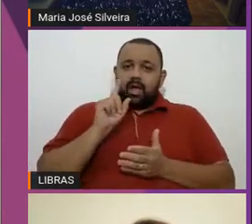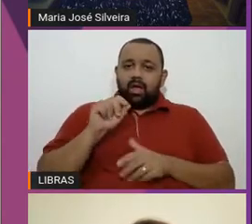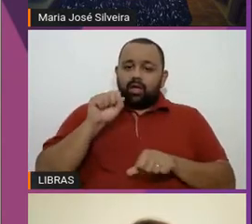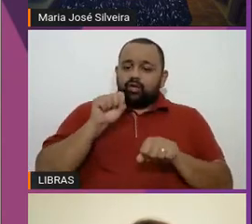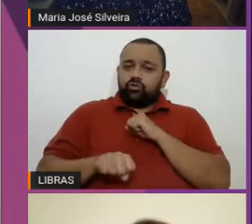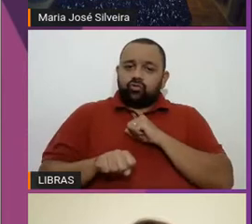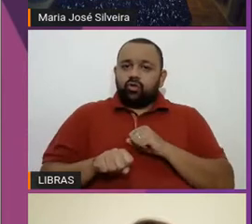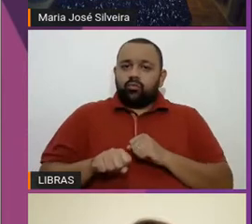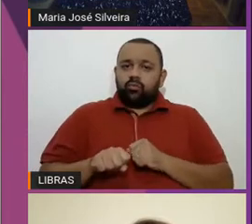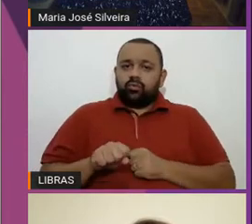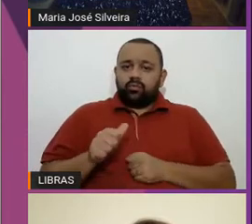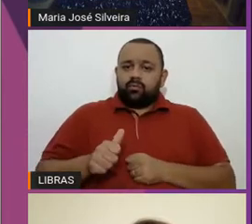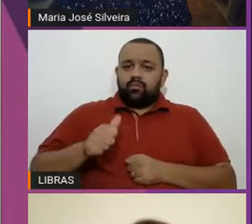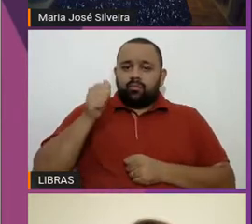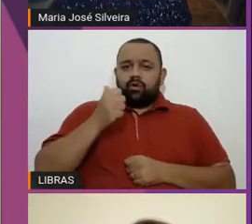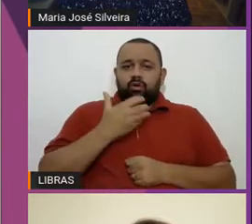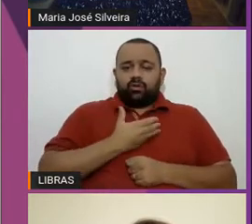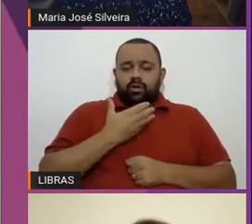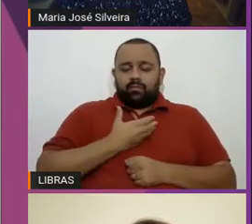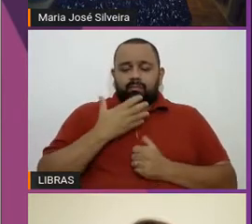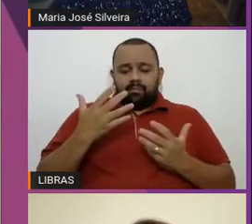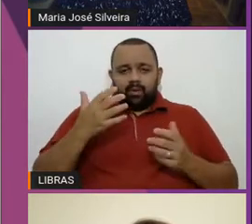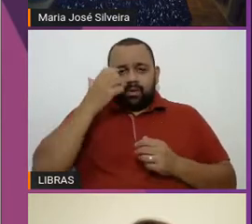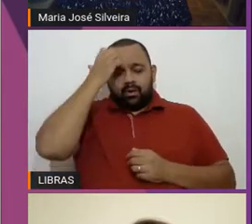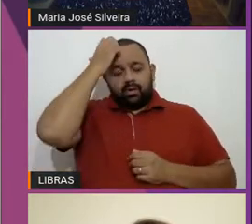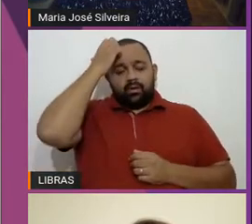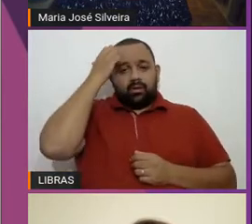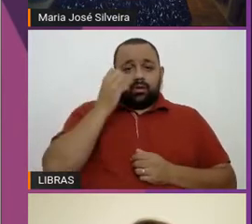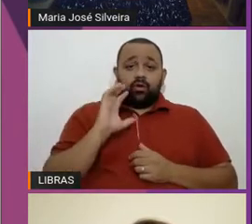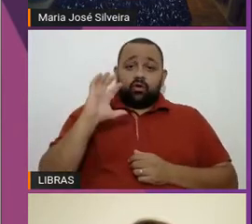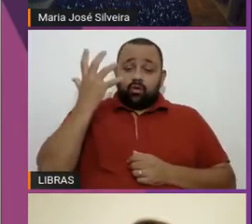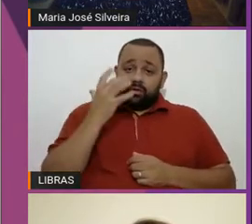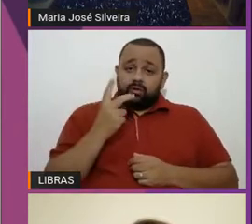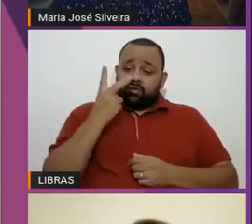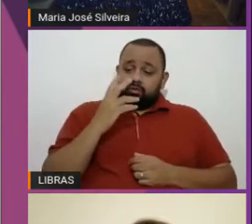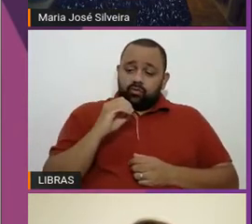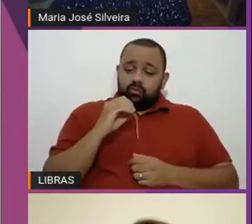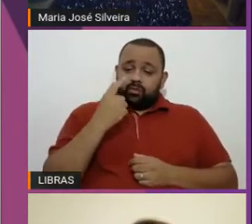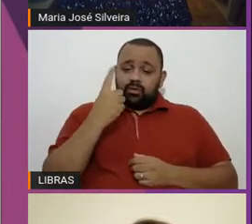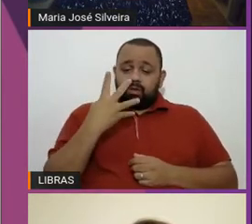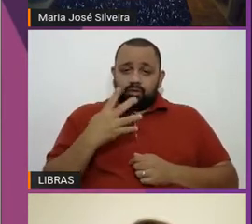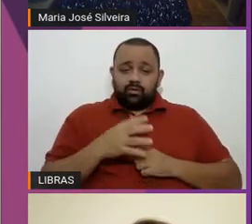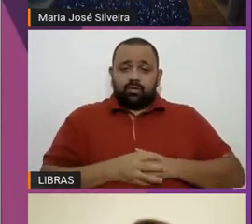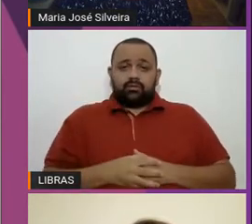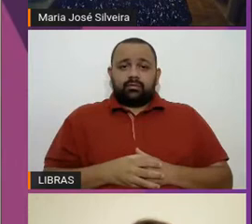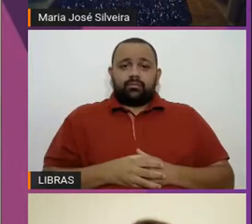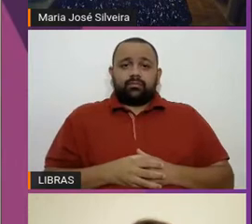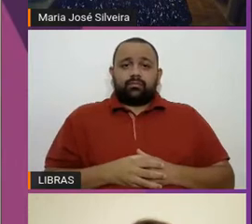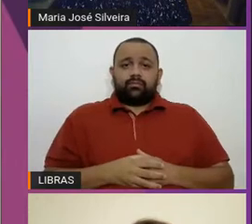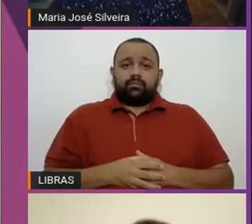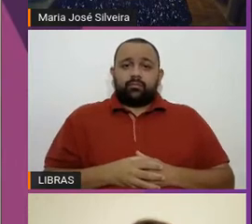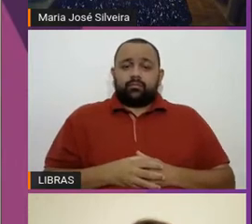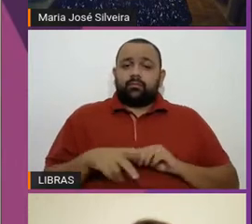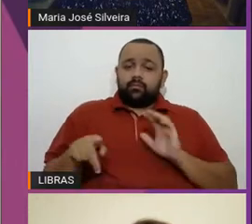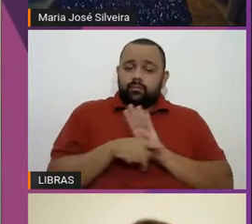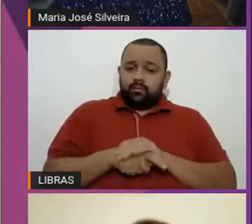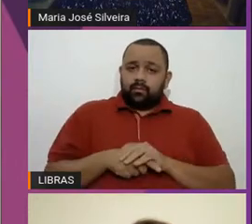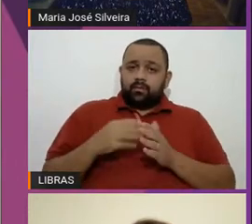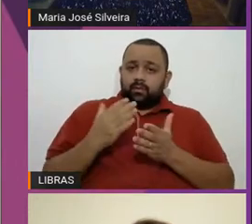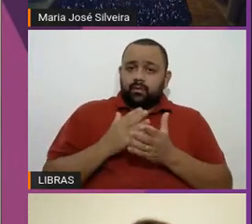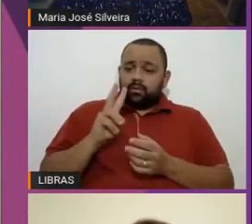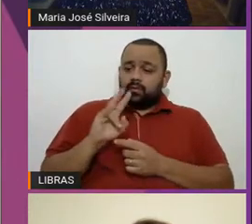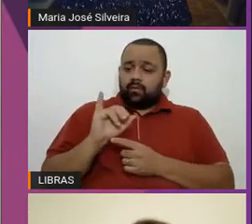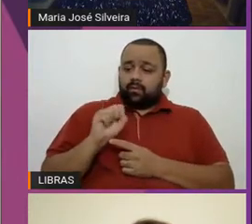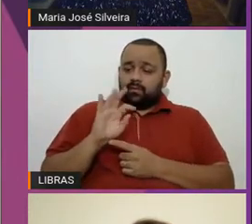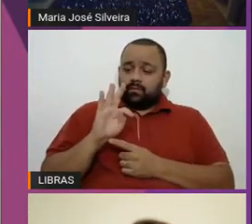e****** de as minhas melhores amigas ocorrido em 2014 na vista chinesa que é um